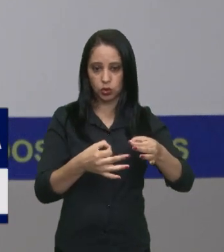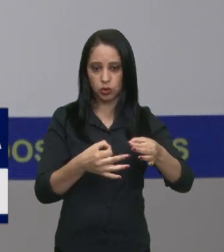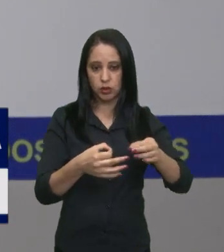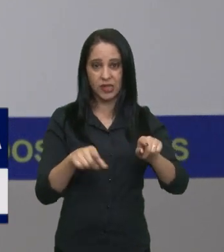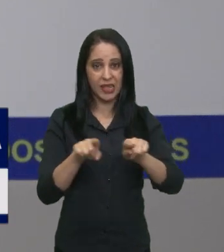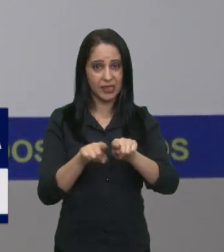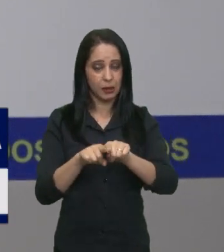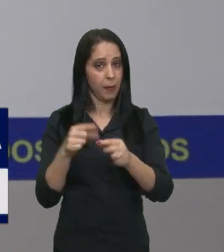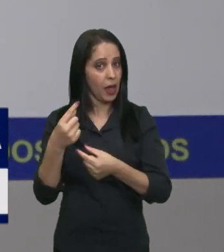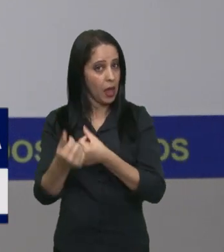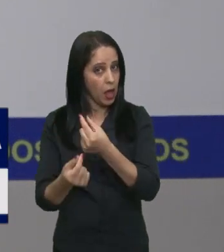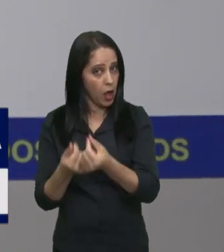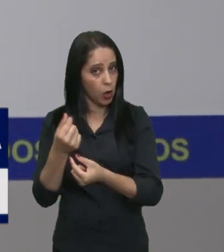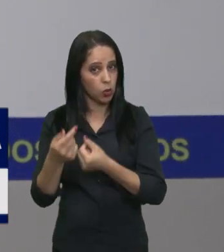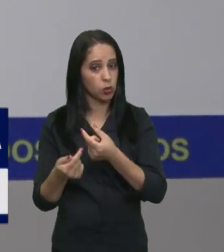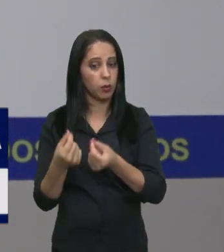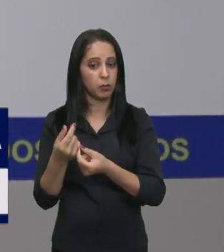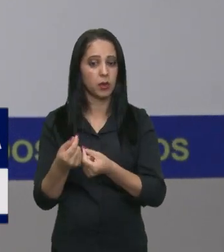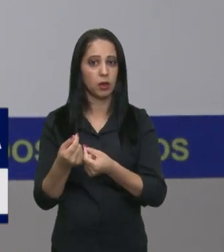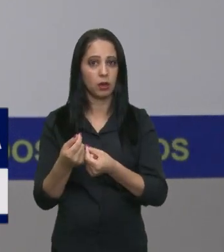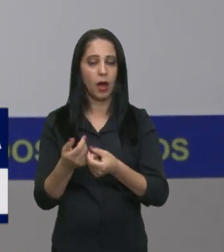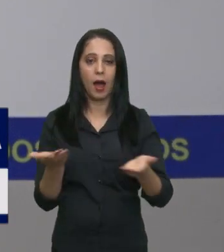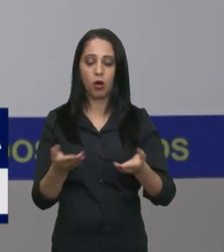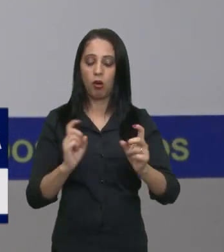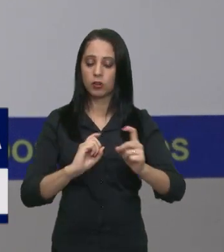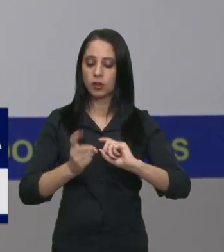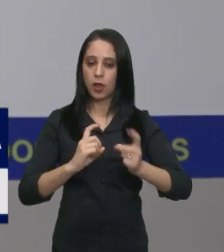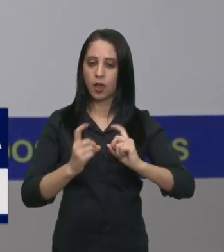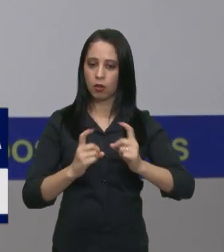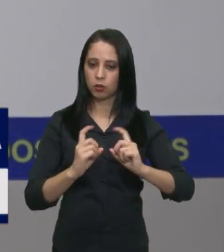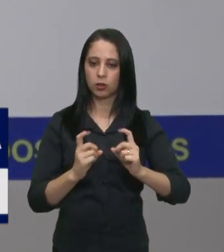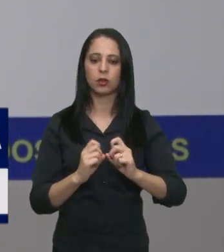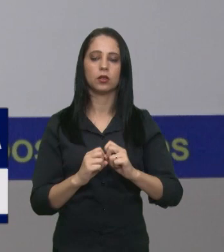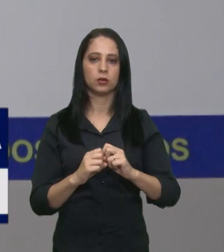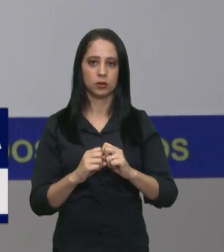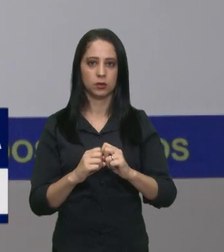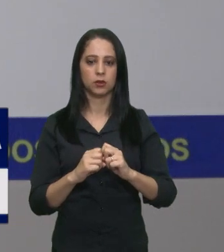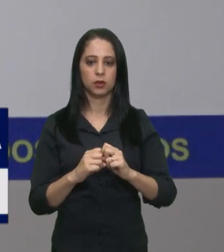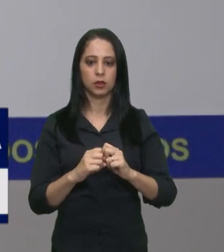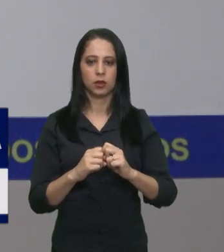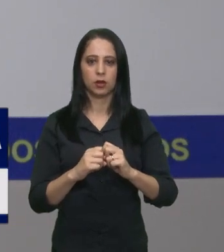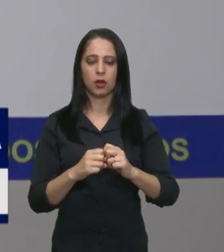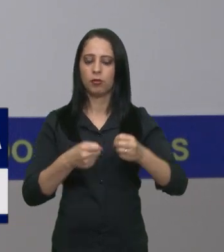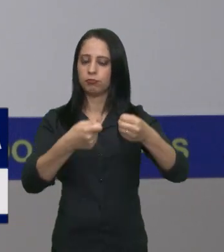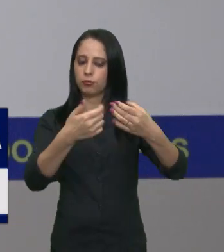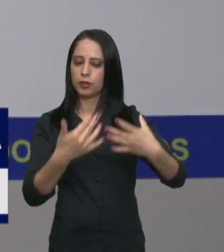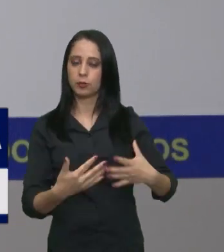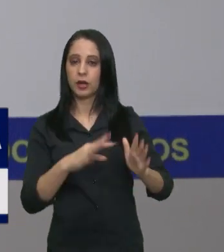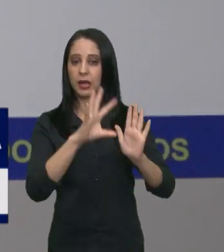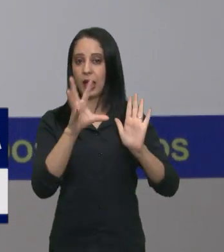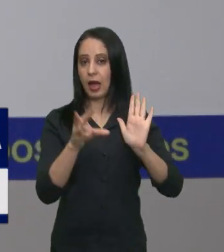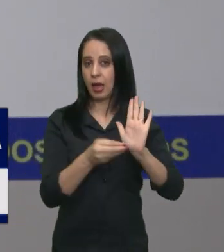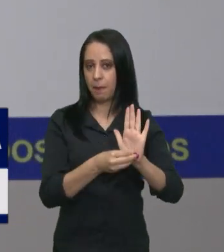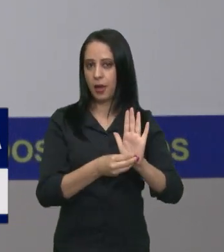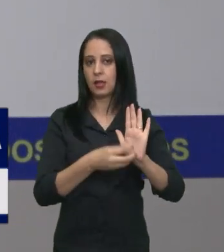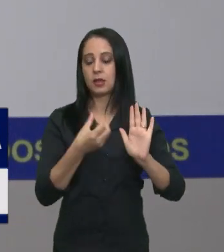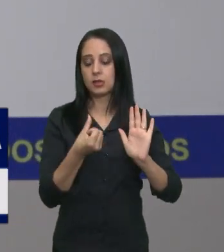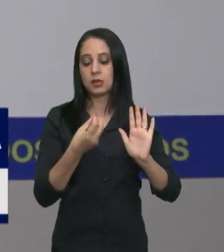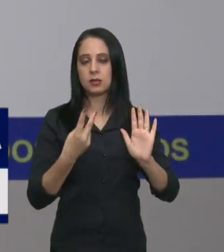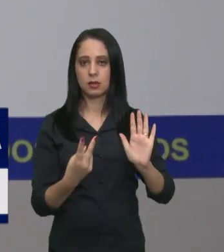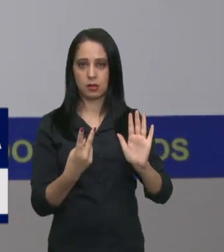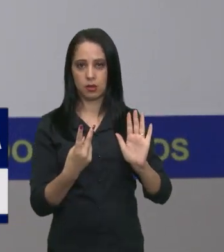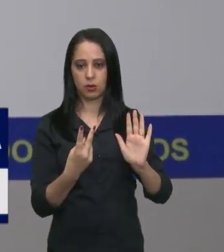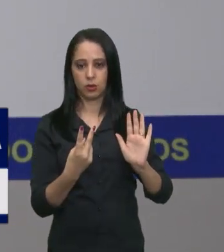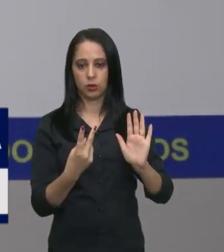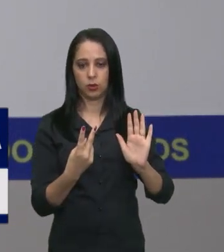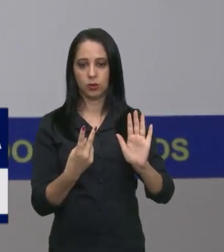e a Comissão de Economia, né, se reúnem, então, para emitirem aí os pareceres da emenda 62,